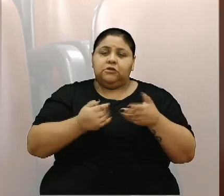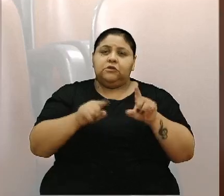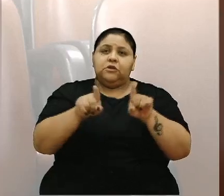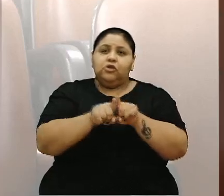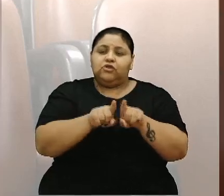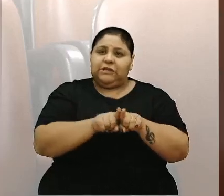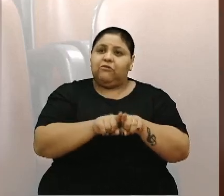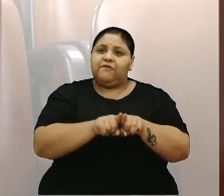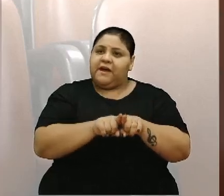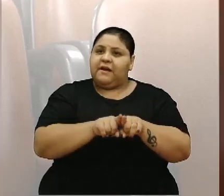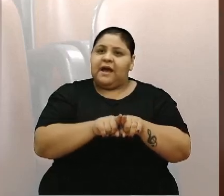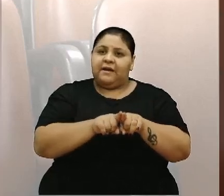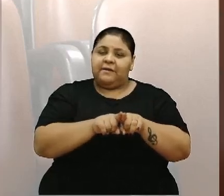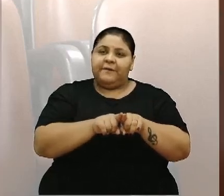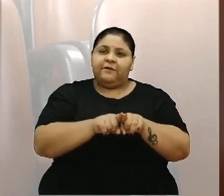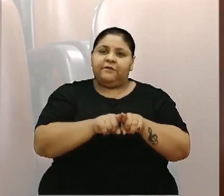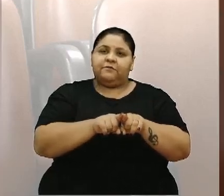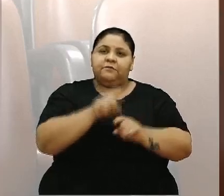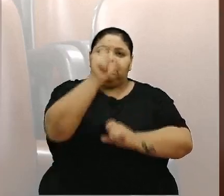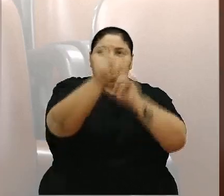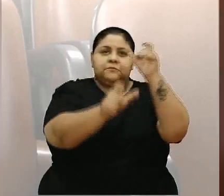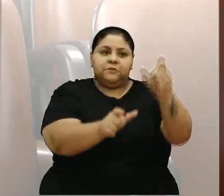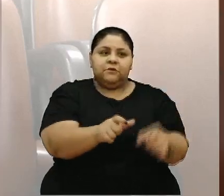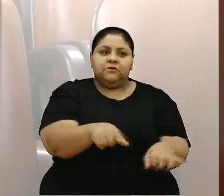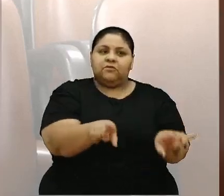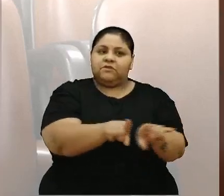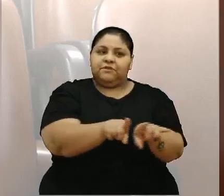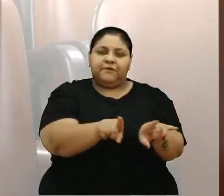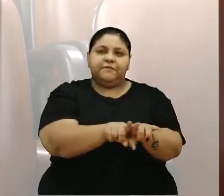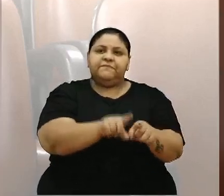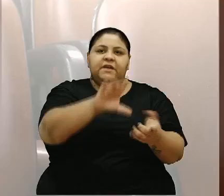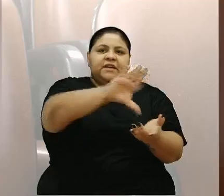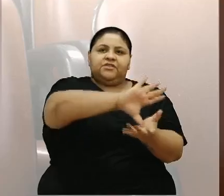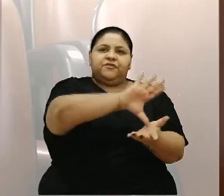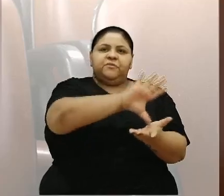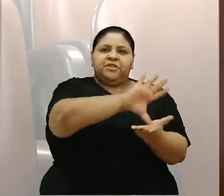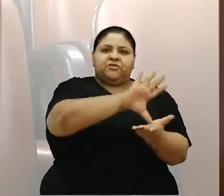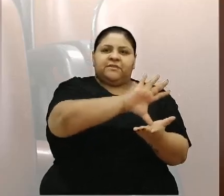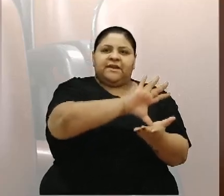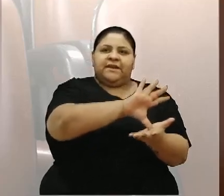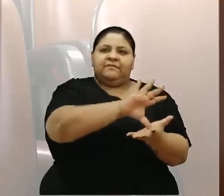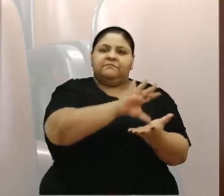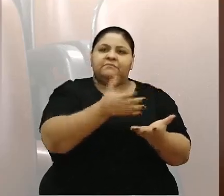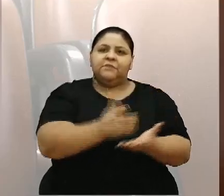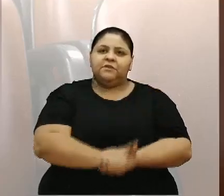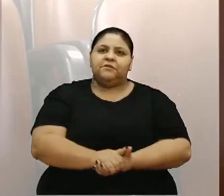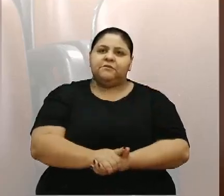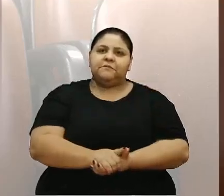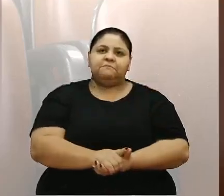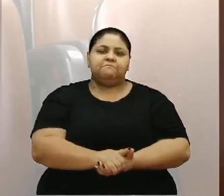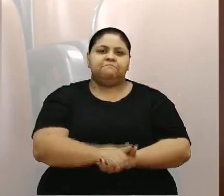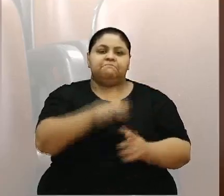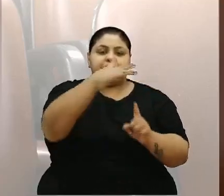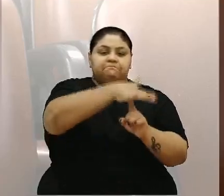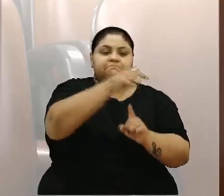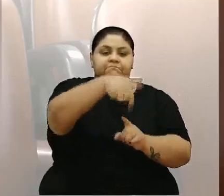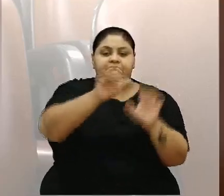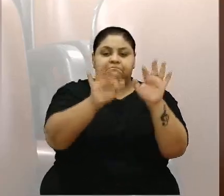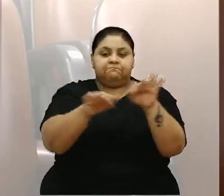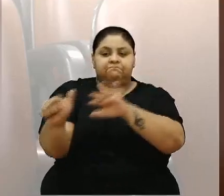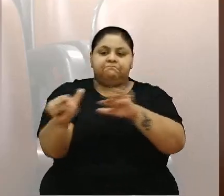bem expressivo, uma grande quantidade de gente que foi para a Praça das Feiras. E deu uma super feira esse final de